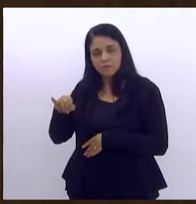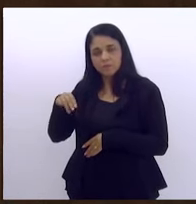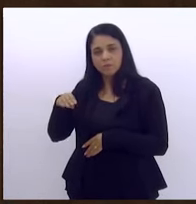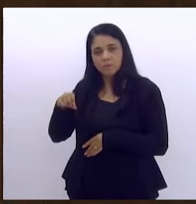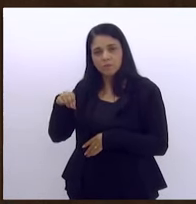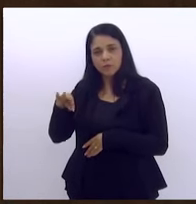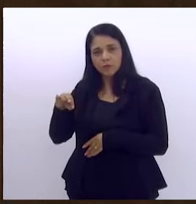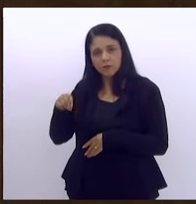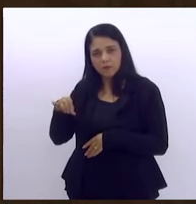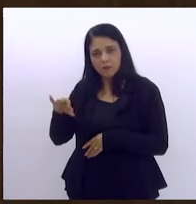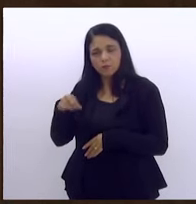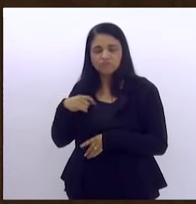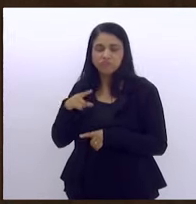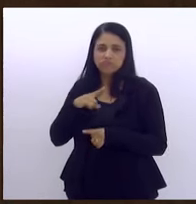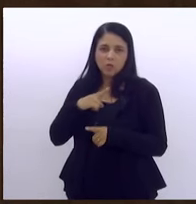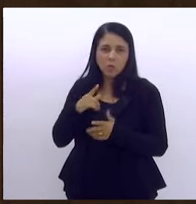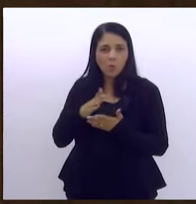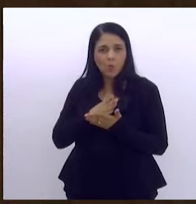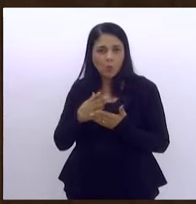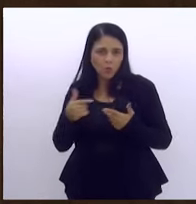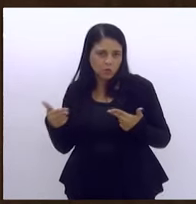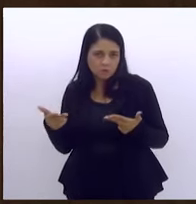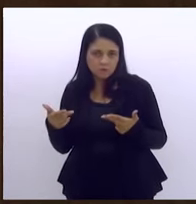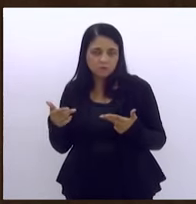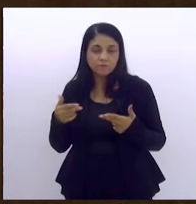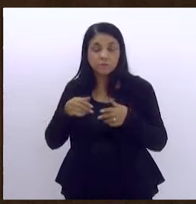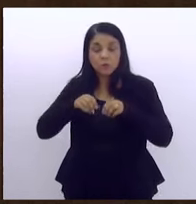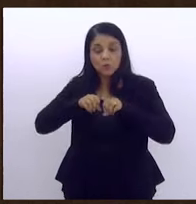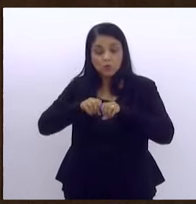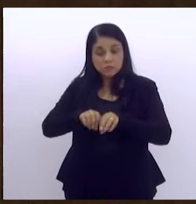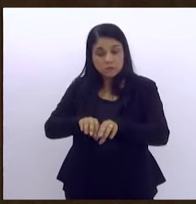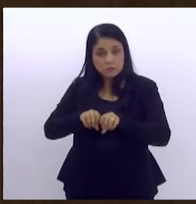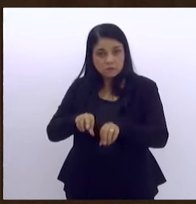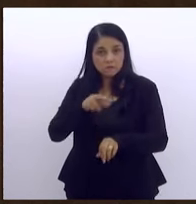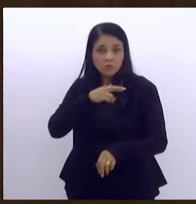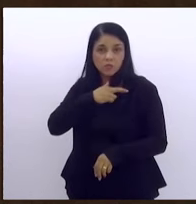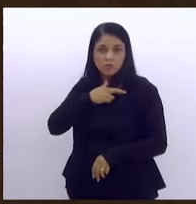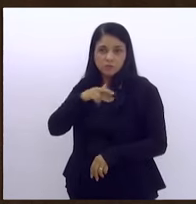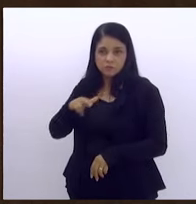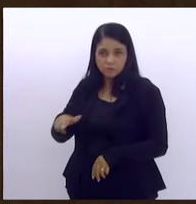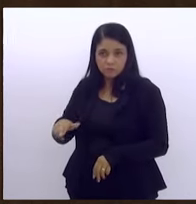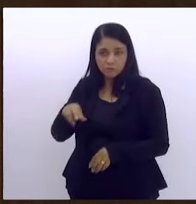tem alguma coisa, considerando que o ensino religioso